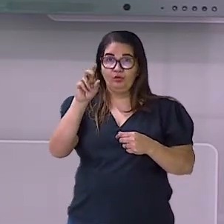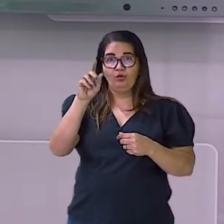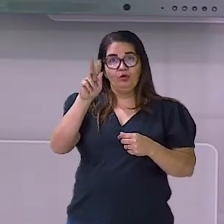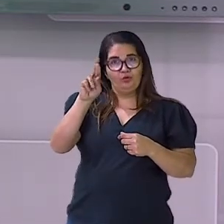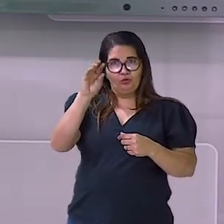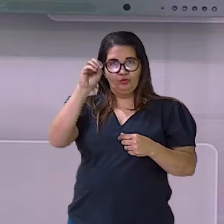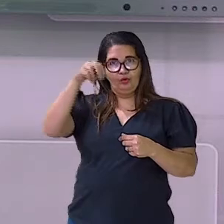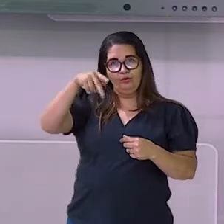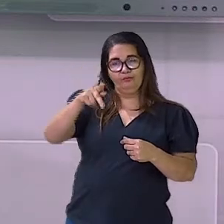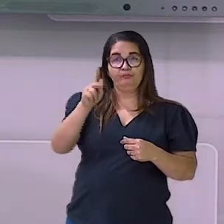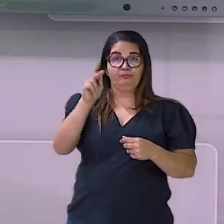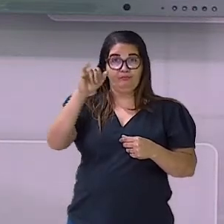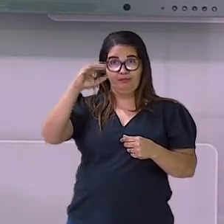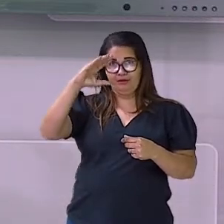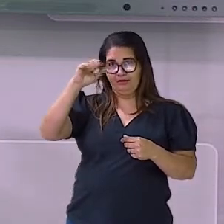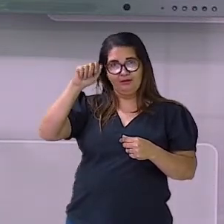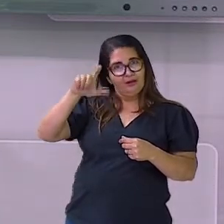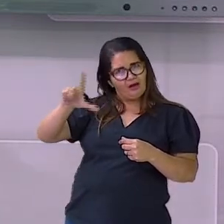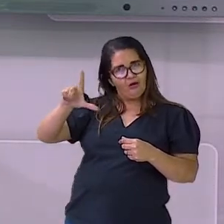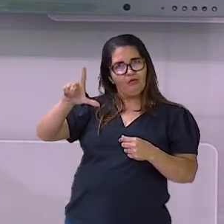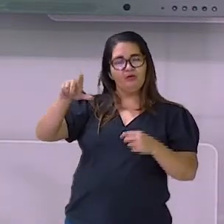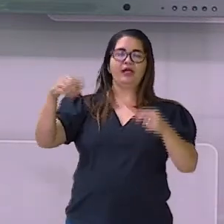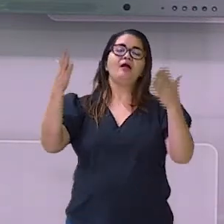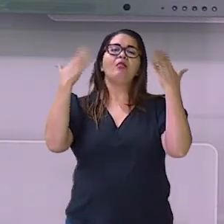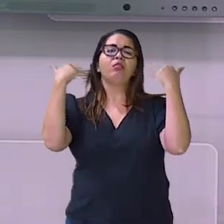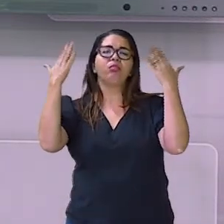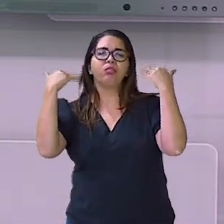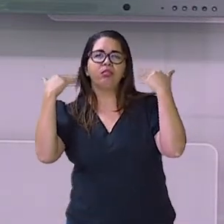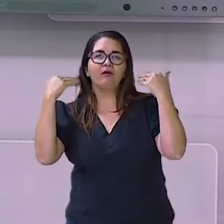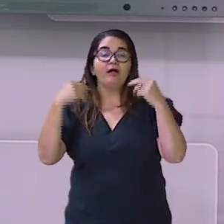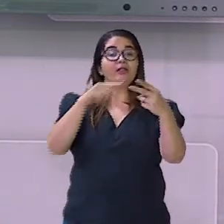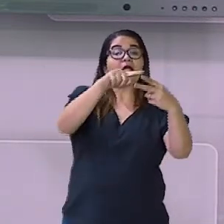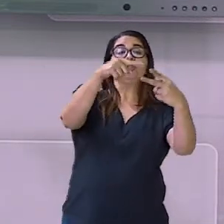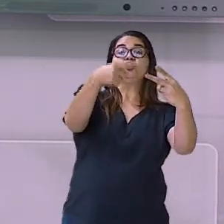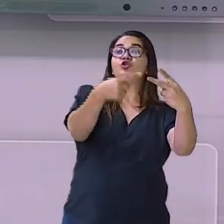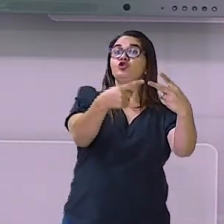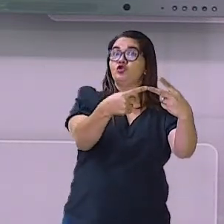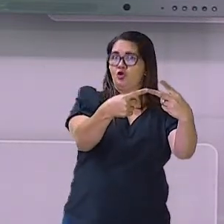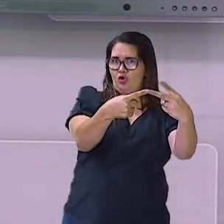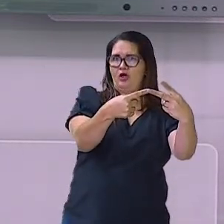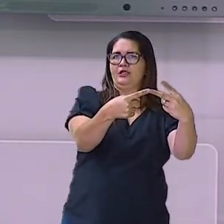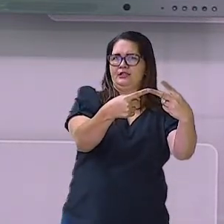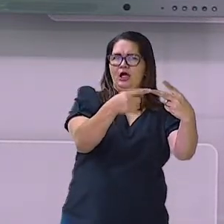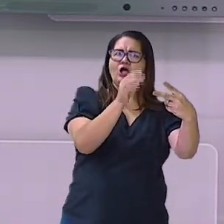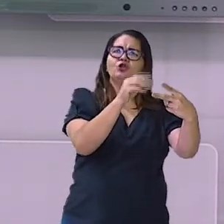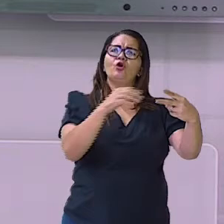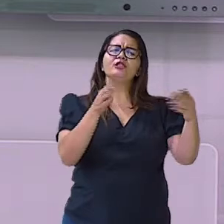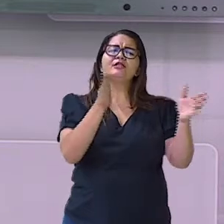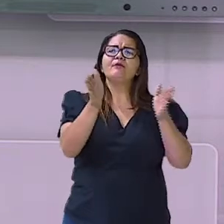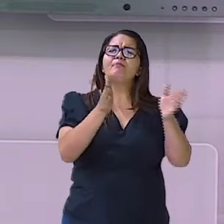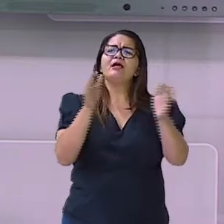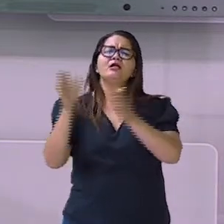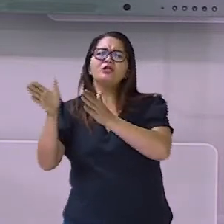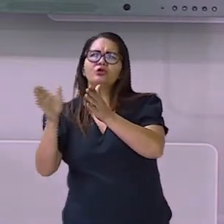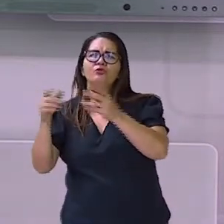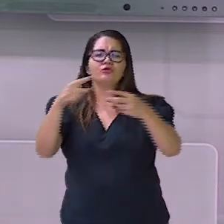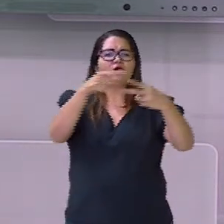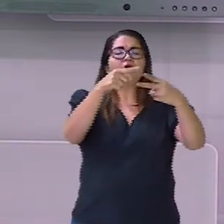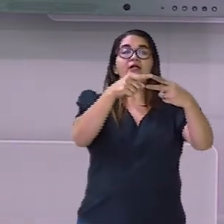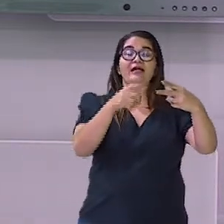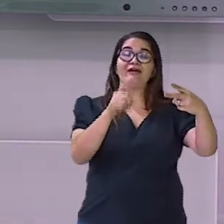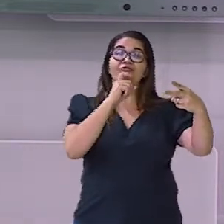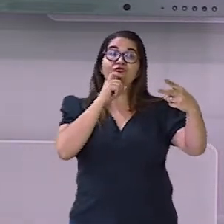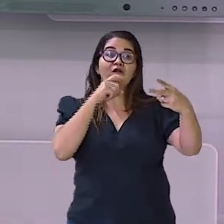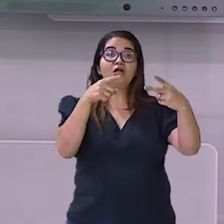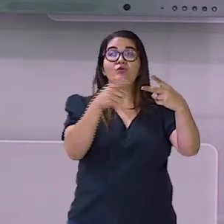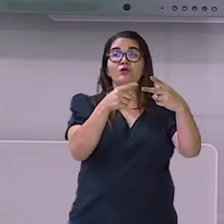Inverno e verão. Ok? E é influenciado pelas massas de ar vindas do